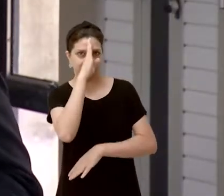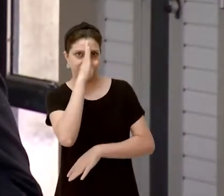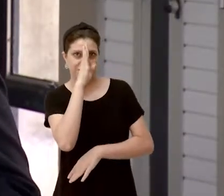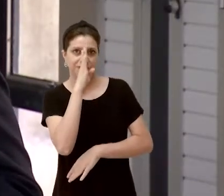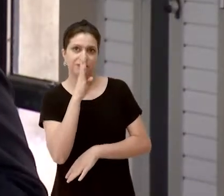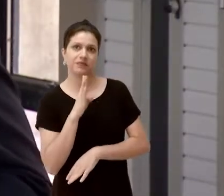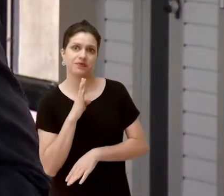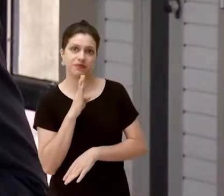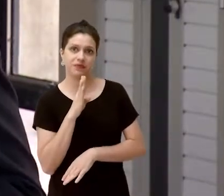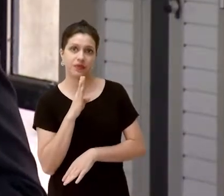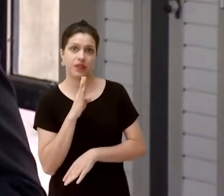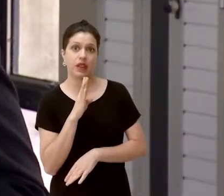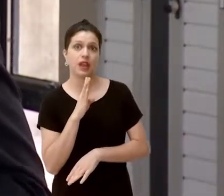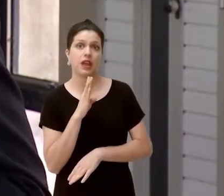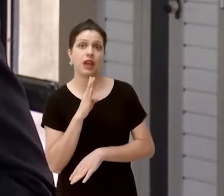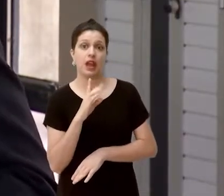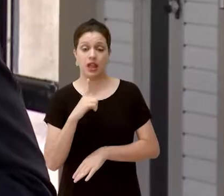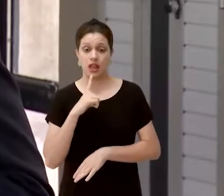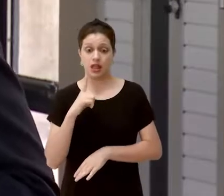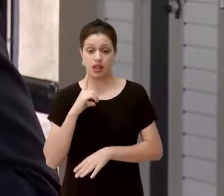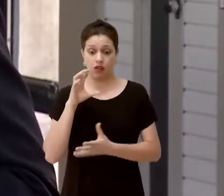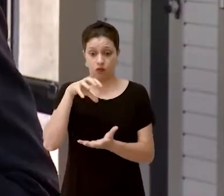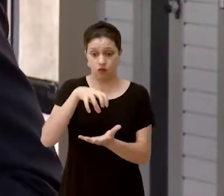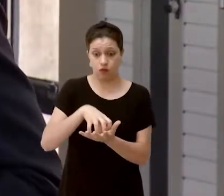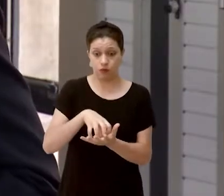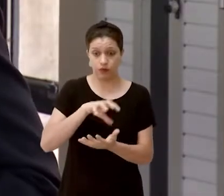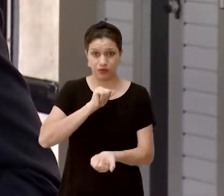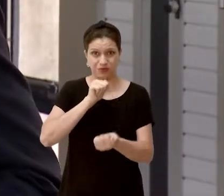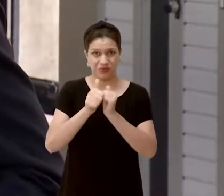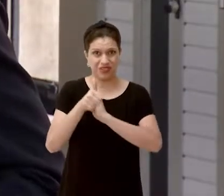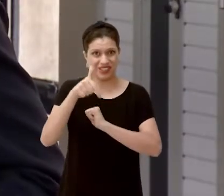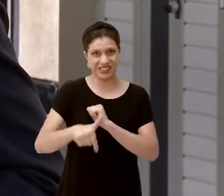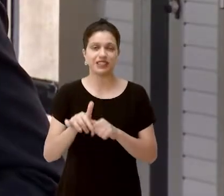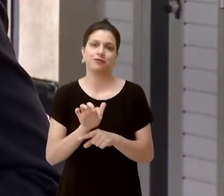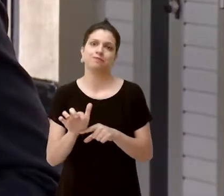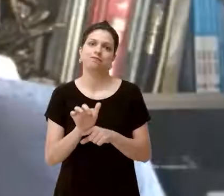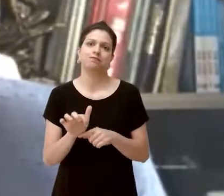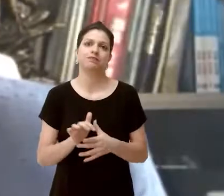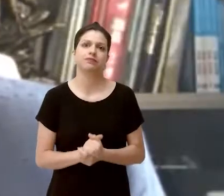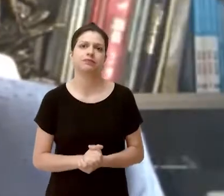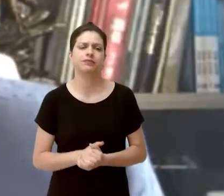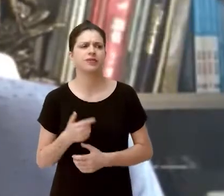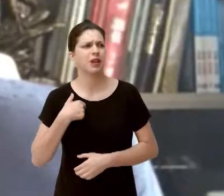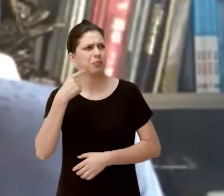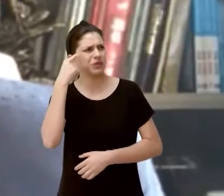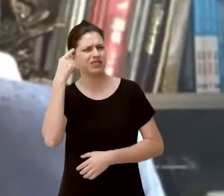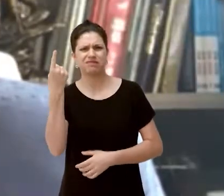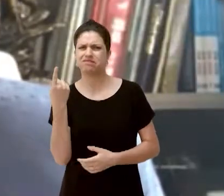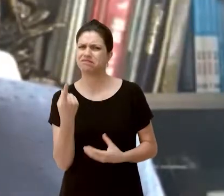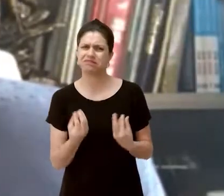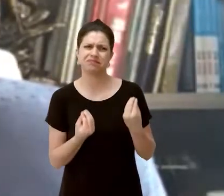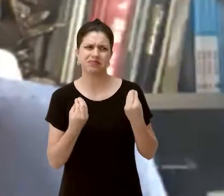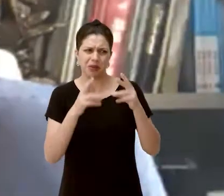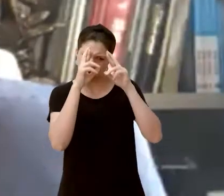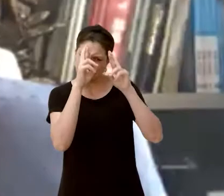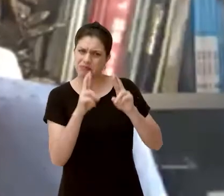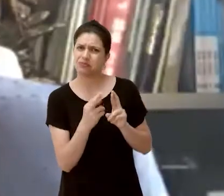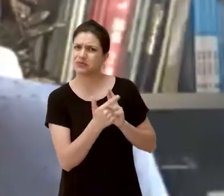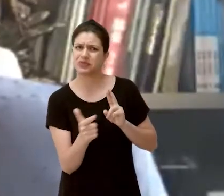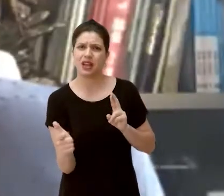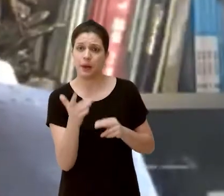às competições patrocinadas ou realizadas pela Fundação de Esporte do Estado. E eu achei um desrespeito,